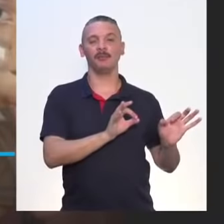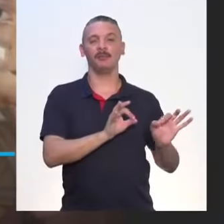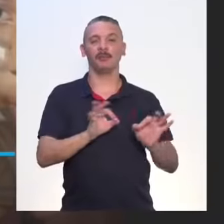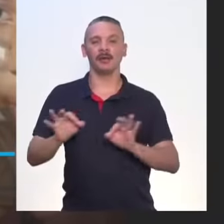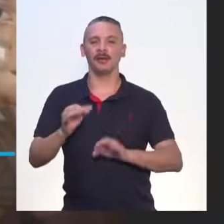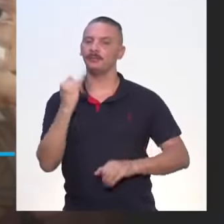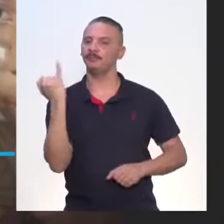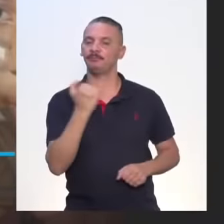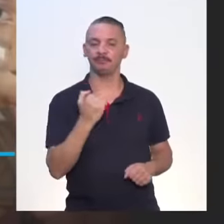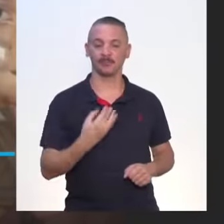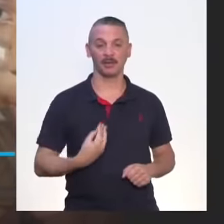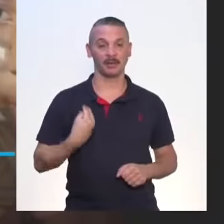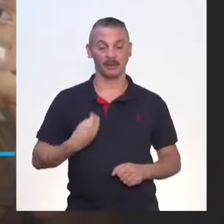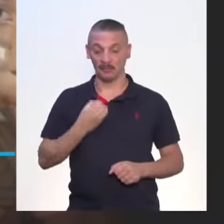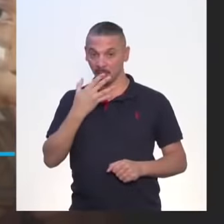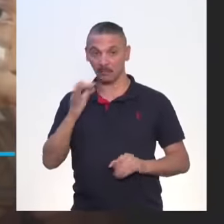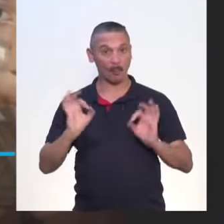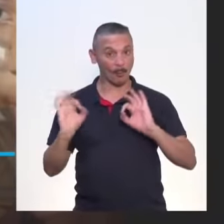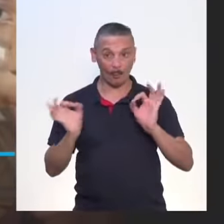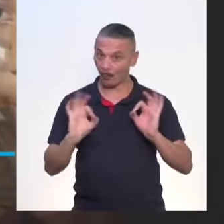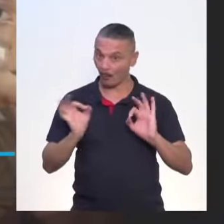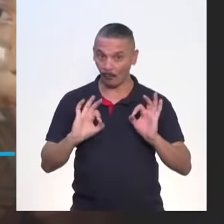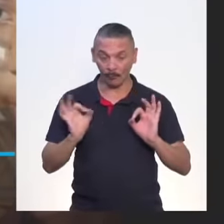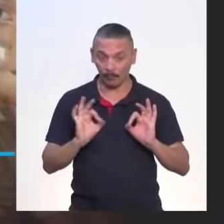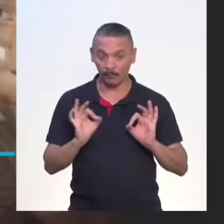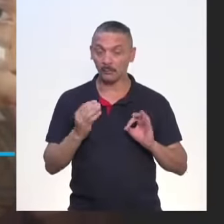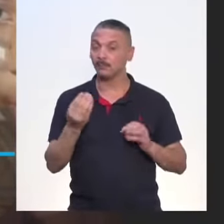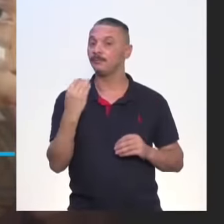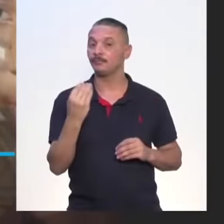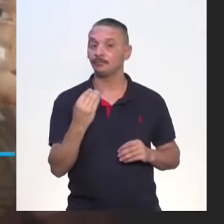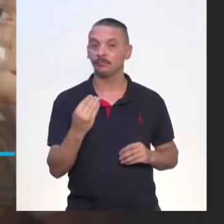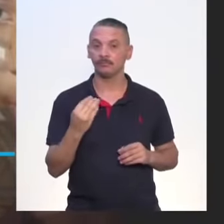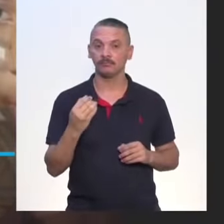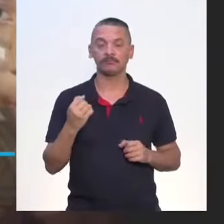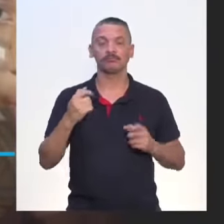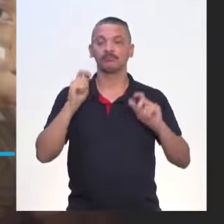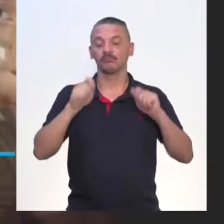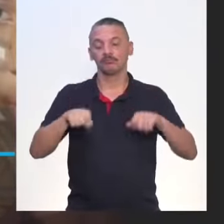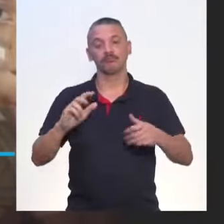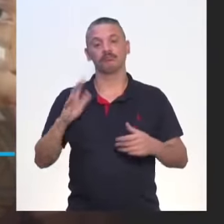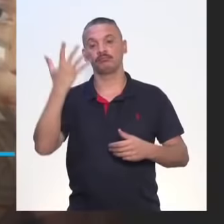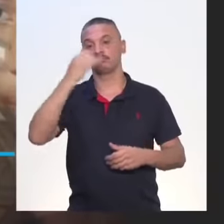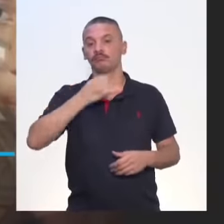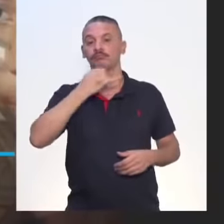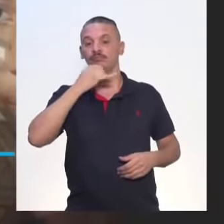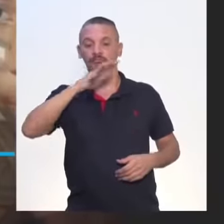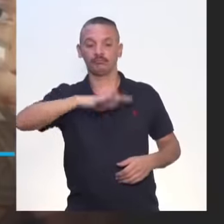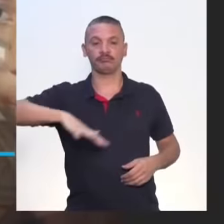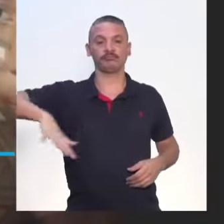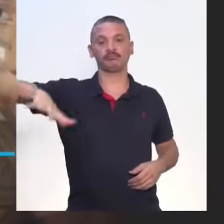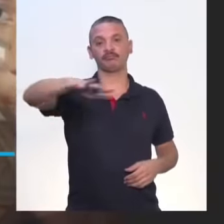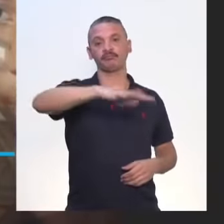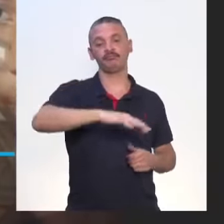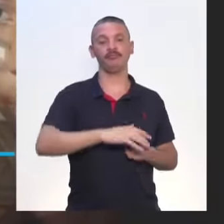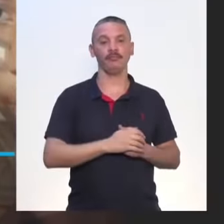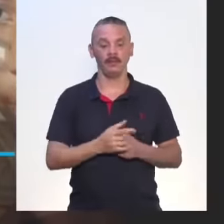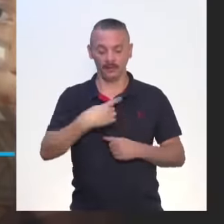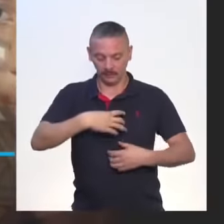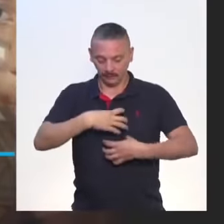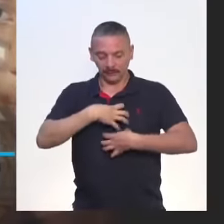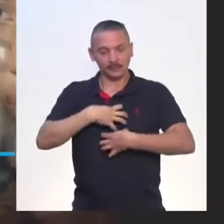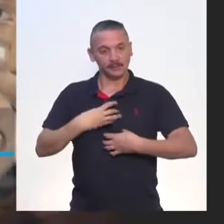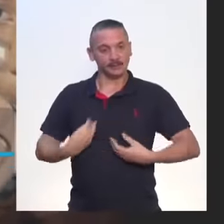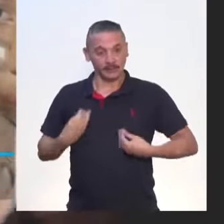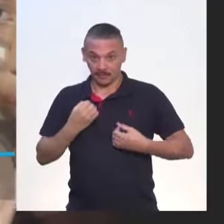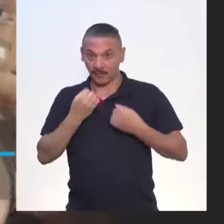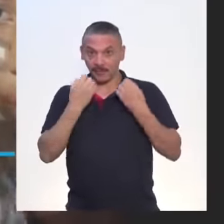a gente não vive bem o presente que a gente ganhou, o universo pode ficar triste, né? E quando a gente vive bem, o universo